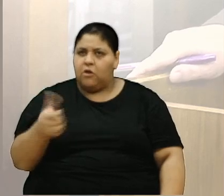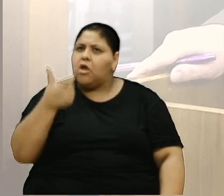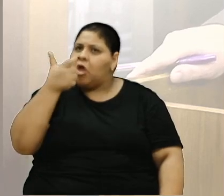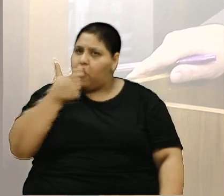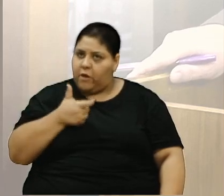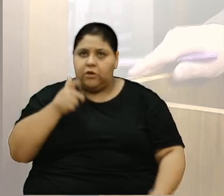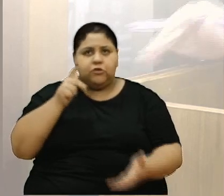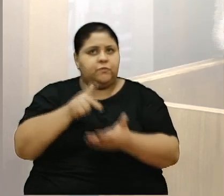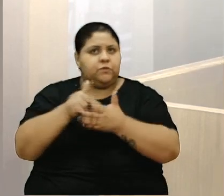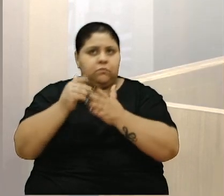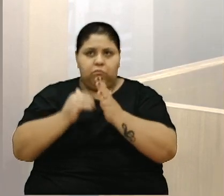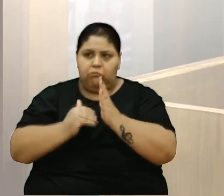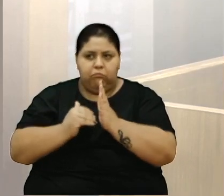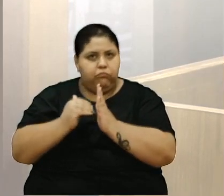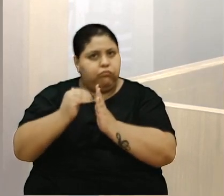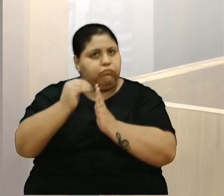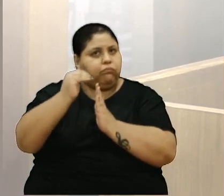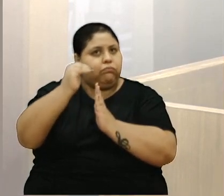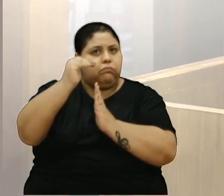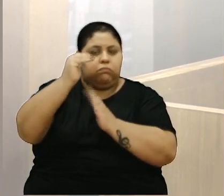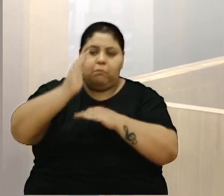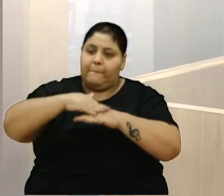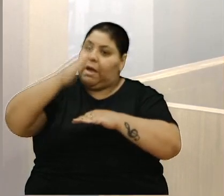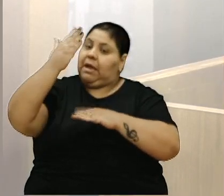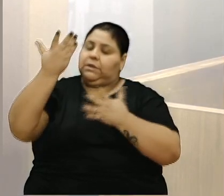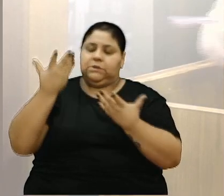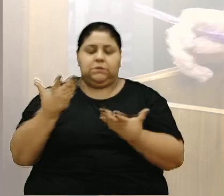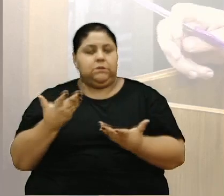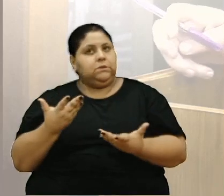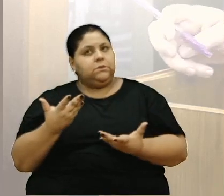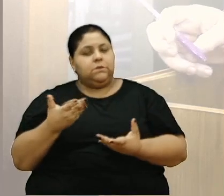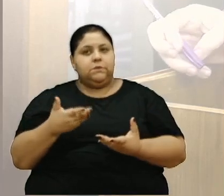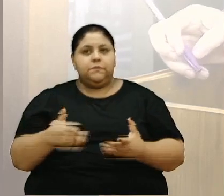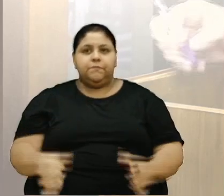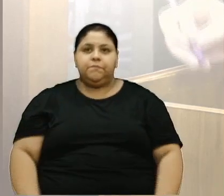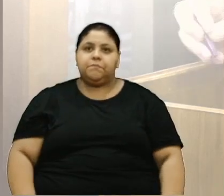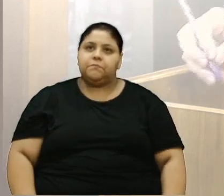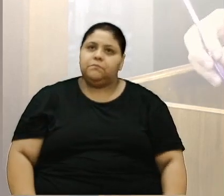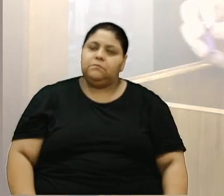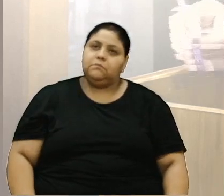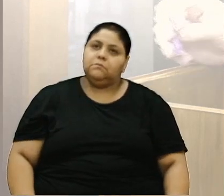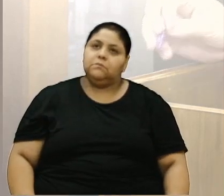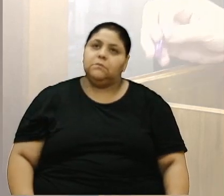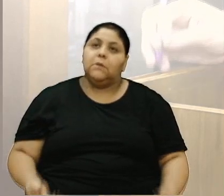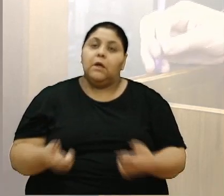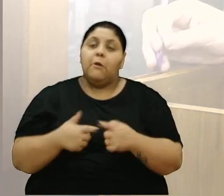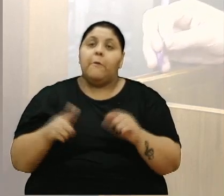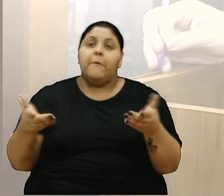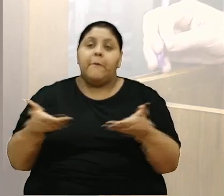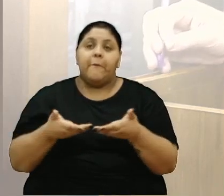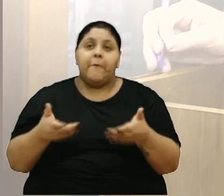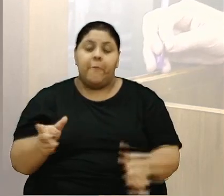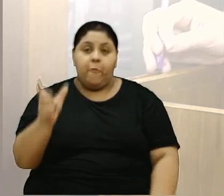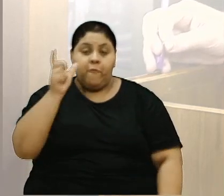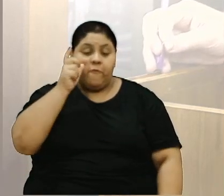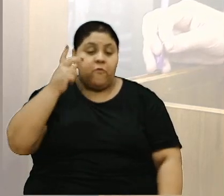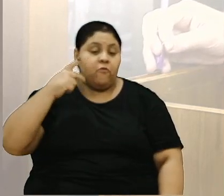passou de 500 mil, na minha opinião, faz tempo. Mas hoje, quando eu vi o vereador Renato,